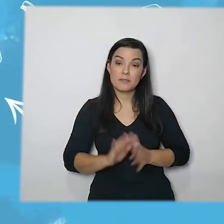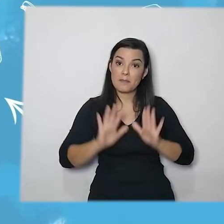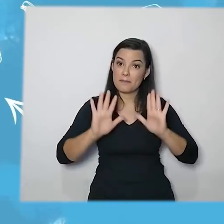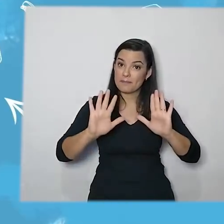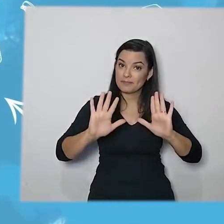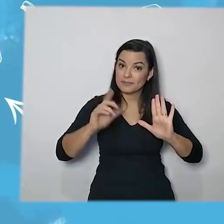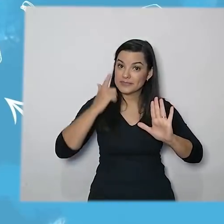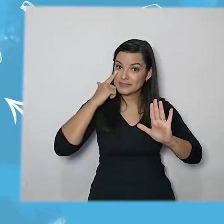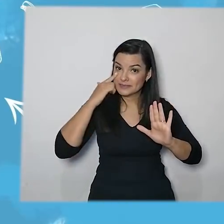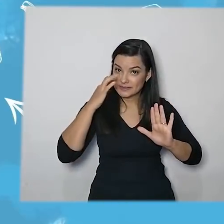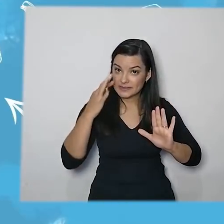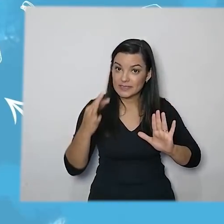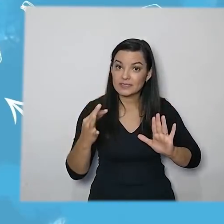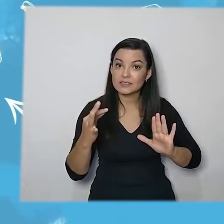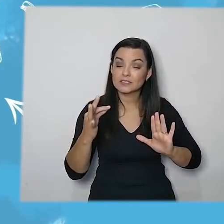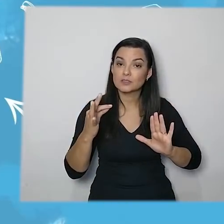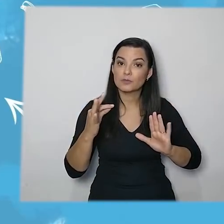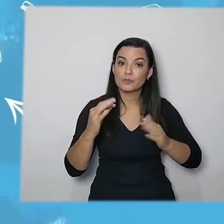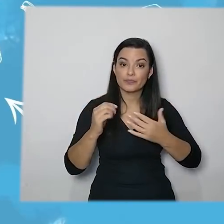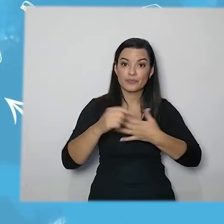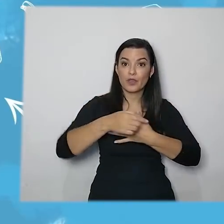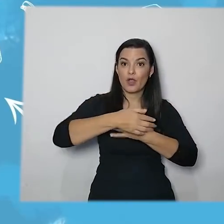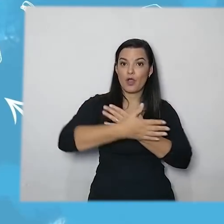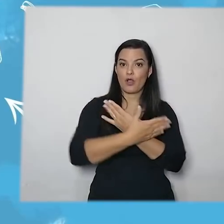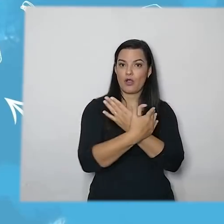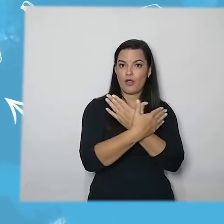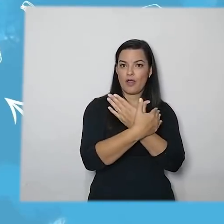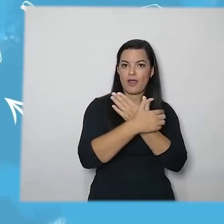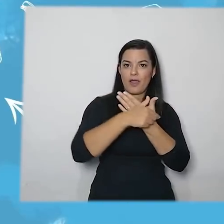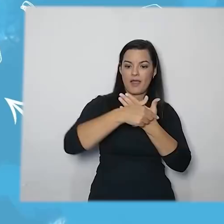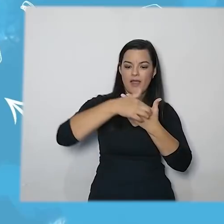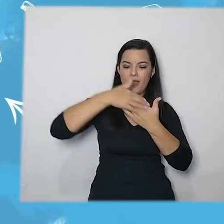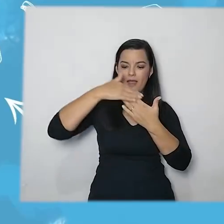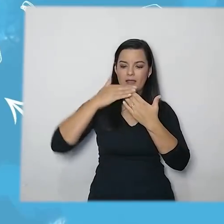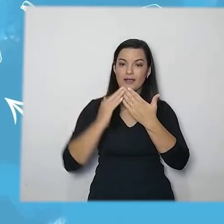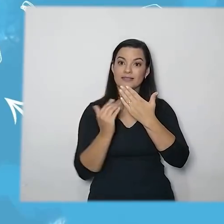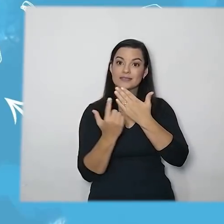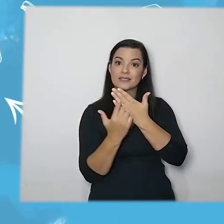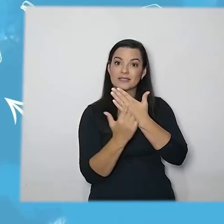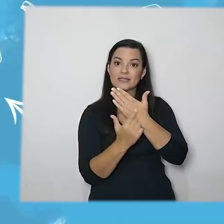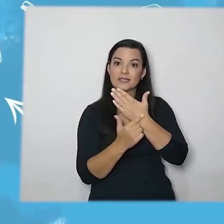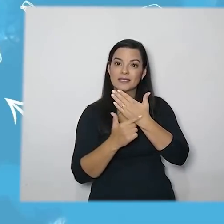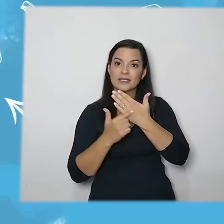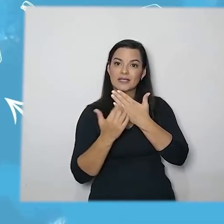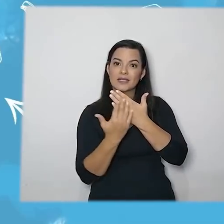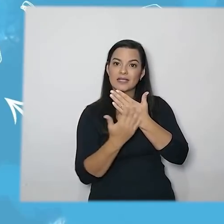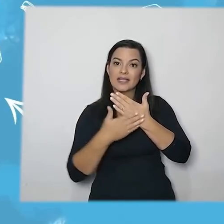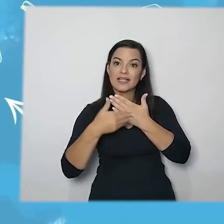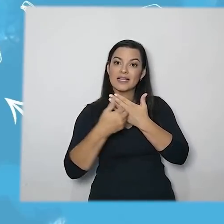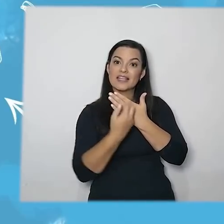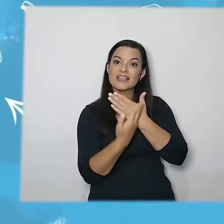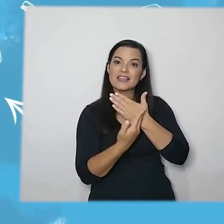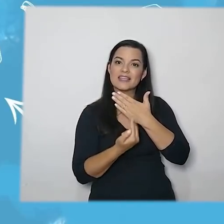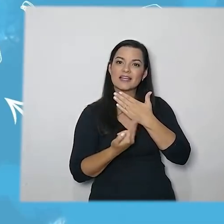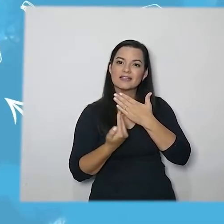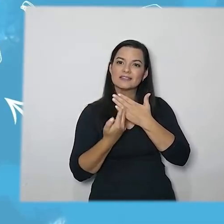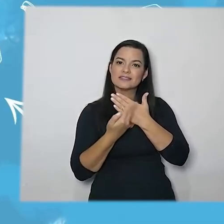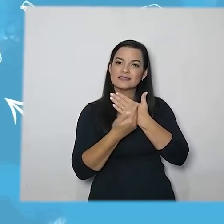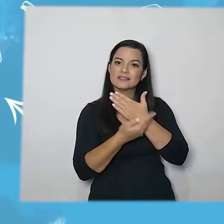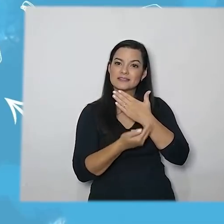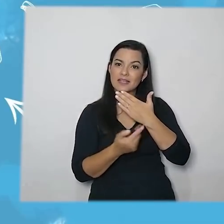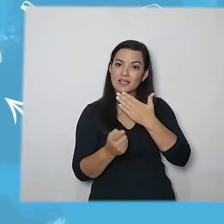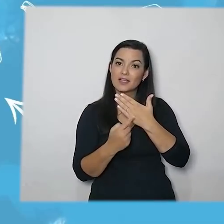Mas olha só, dentro dela eu tenho outras formas compondo o desenho aí